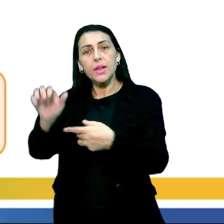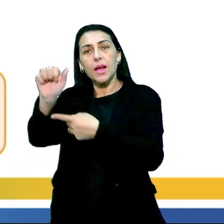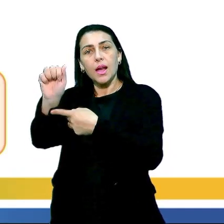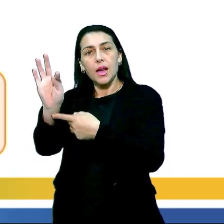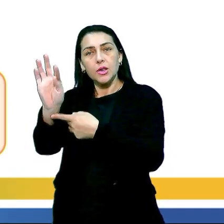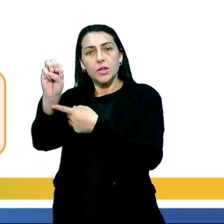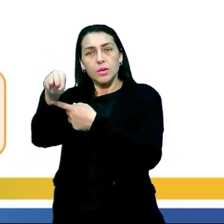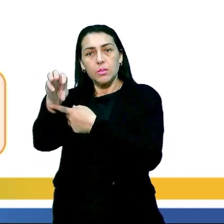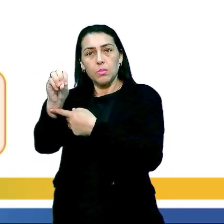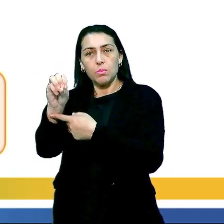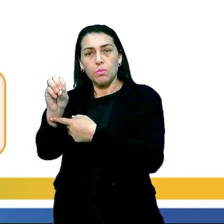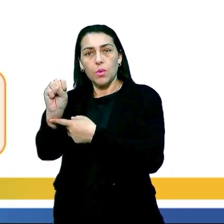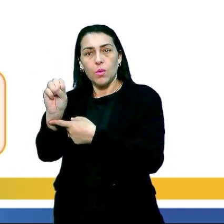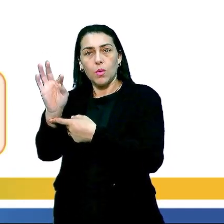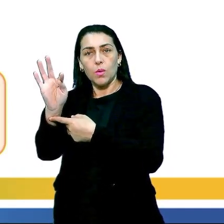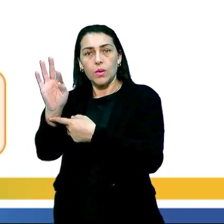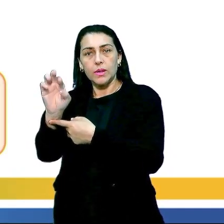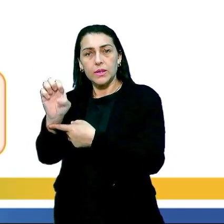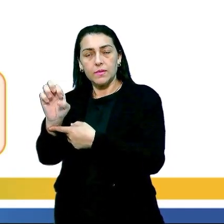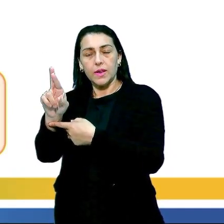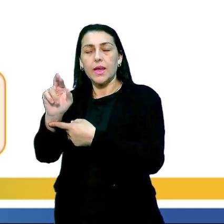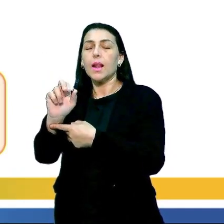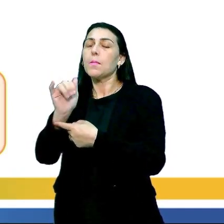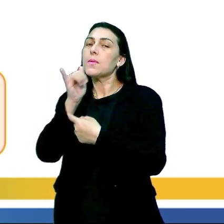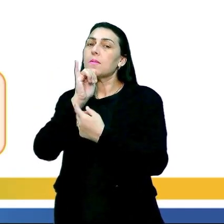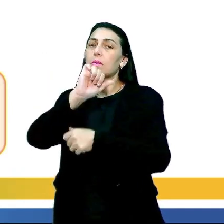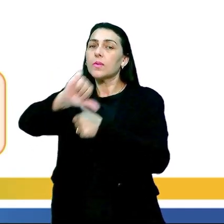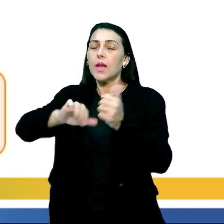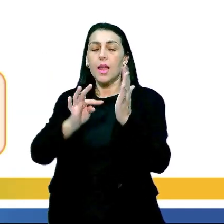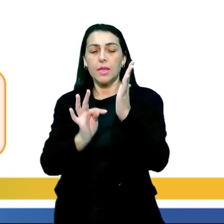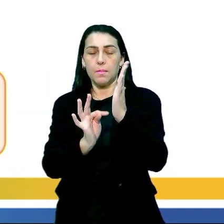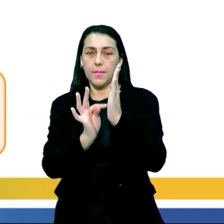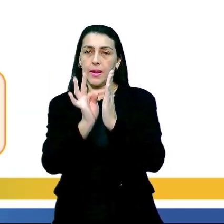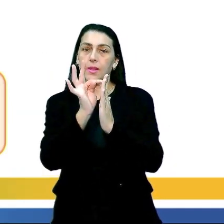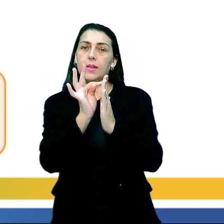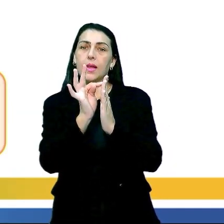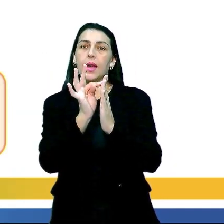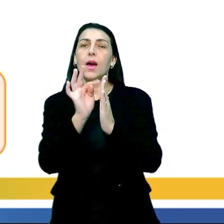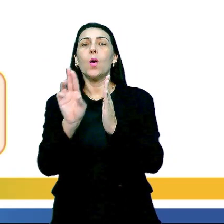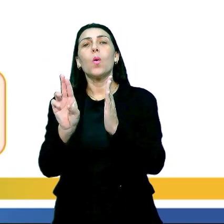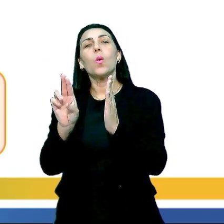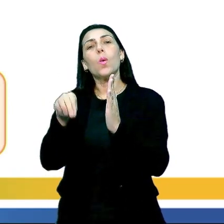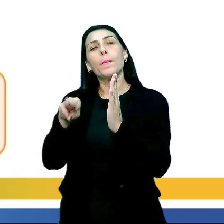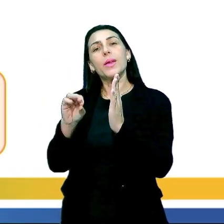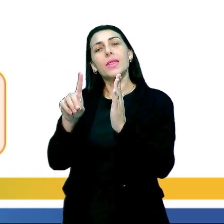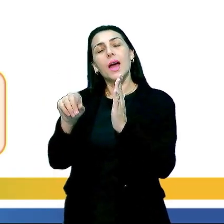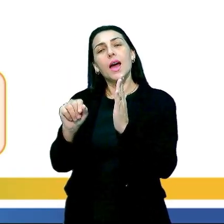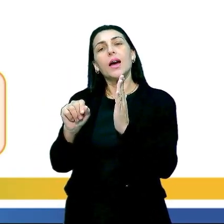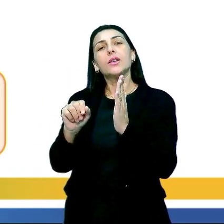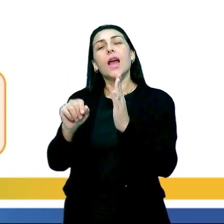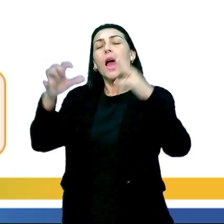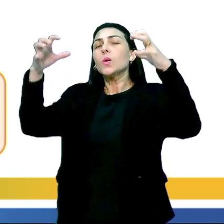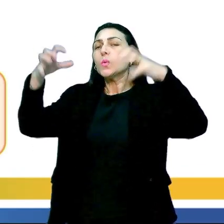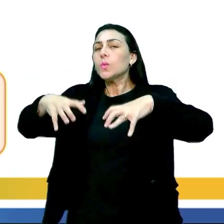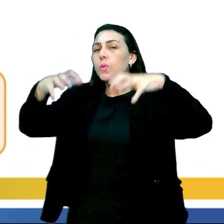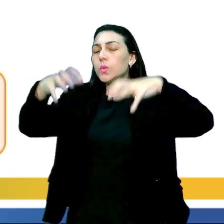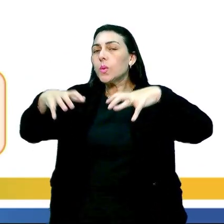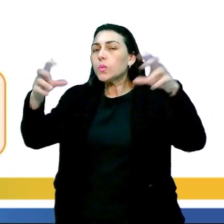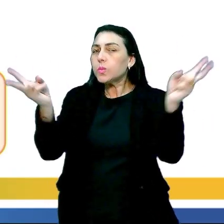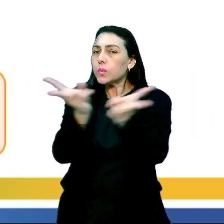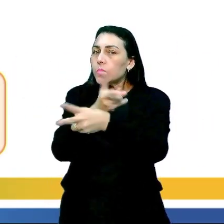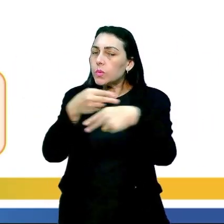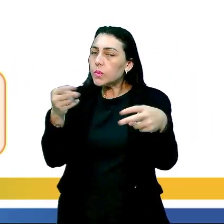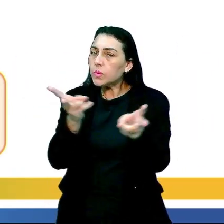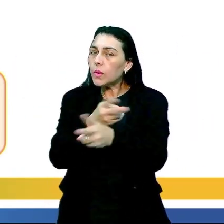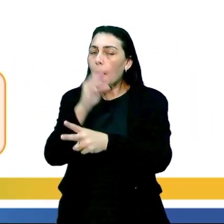tá? Podendo, por exemplo, alterar a temperatura, a umidade, o regime das chuvas, os